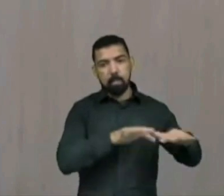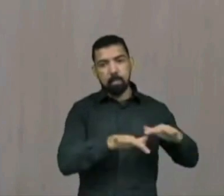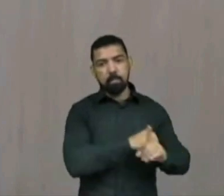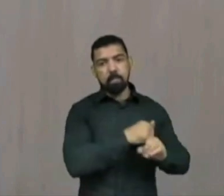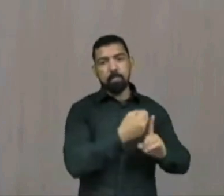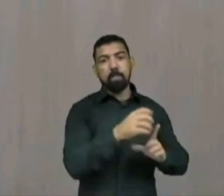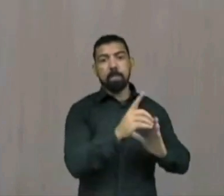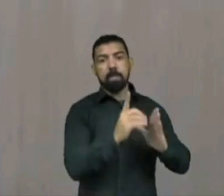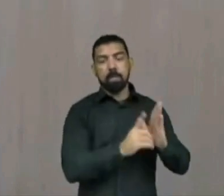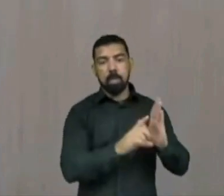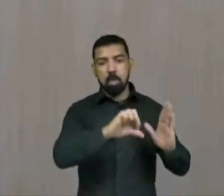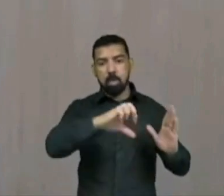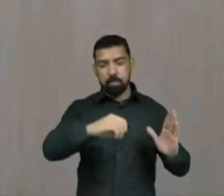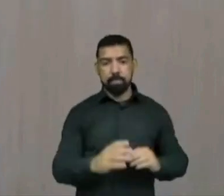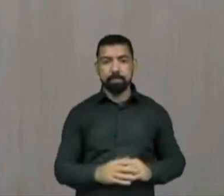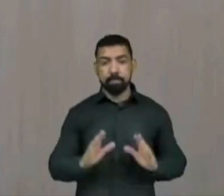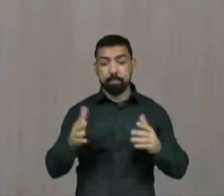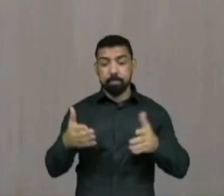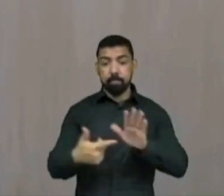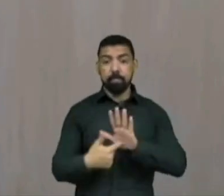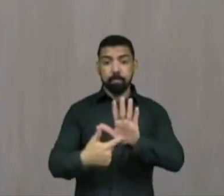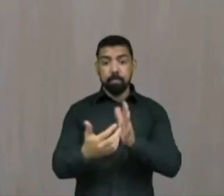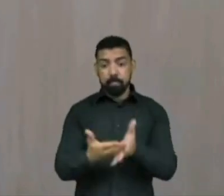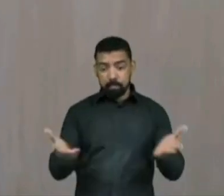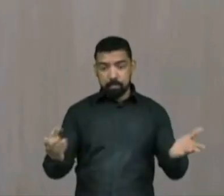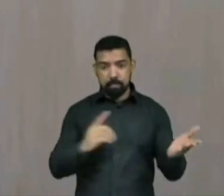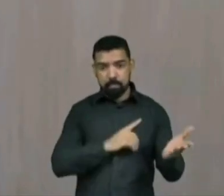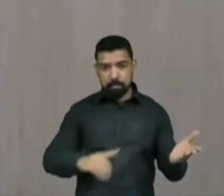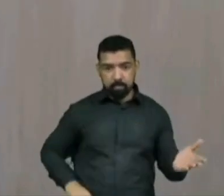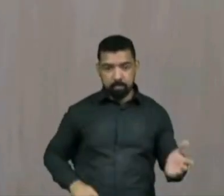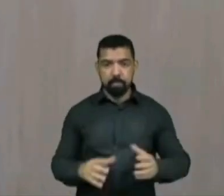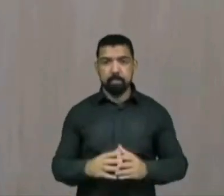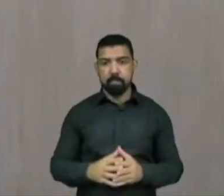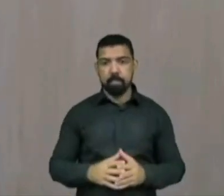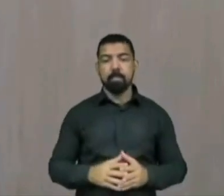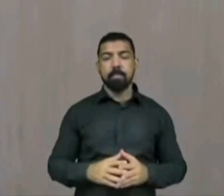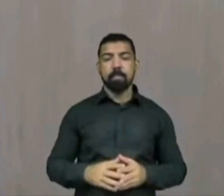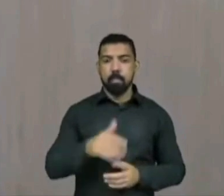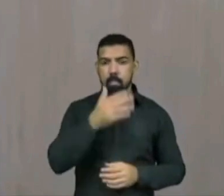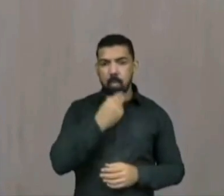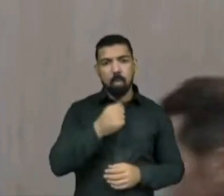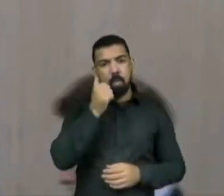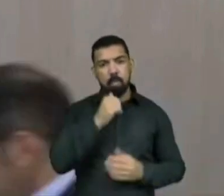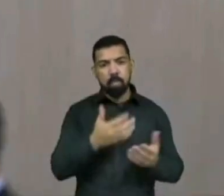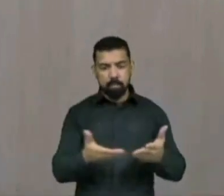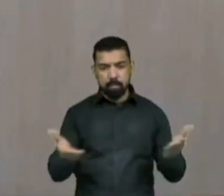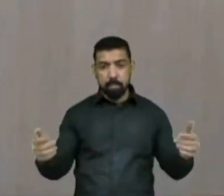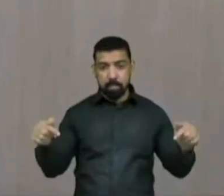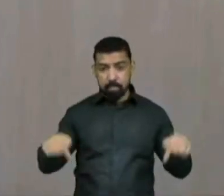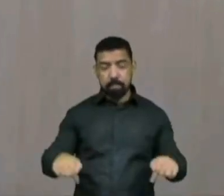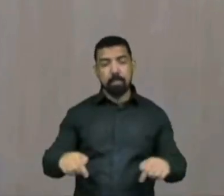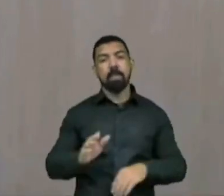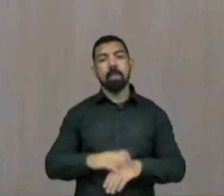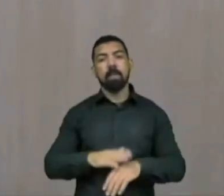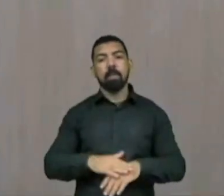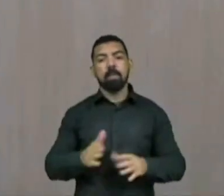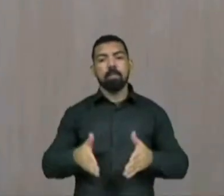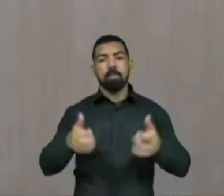90. Dirijo-me aos colegas deputados, às colegas deputadas, a partir dessa longa